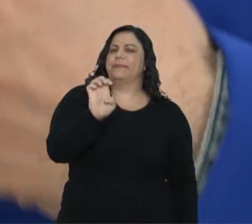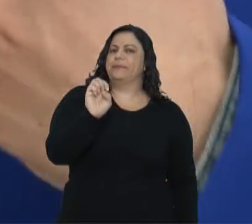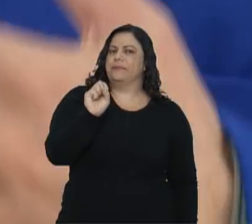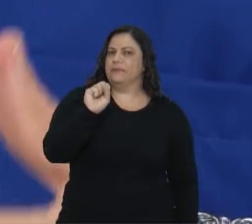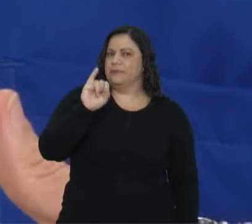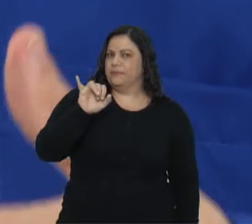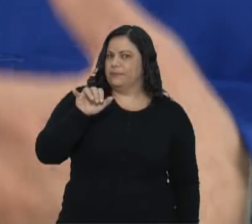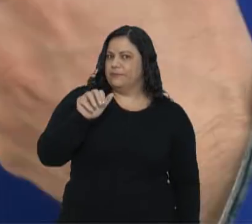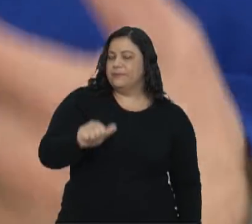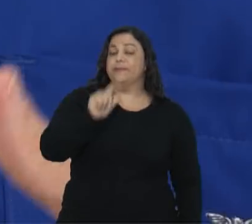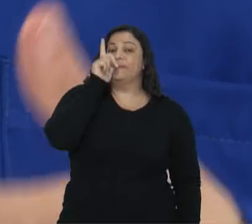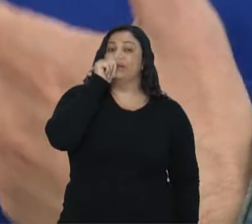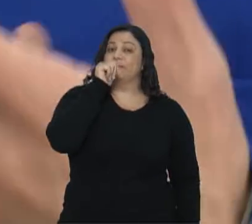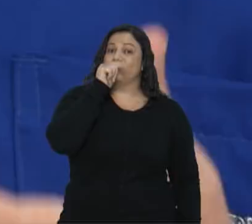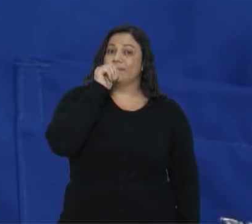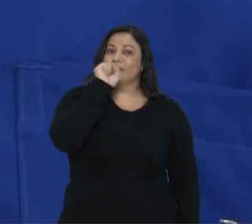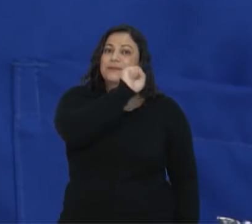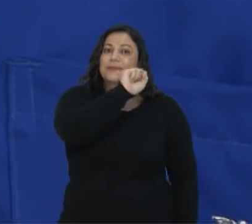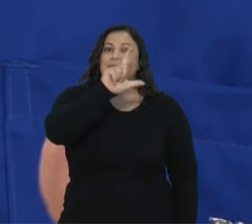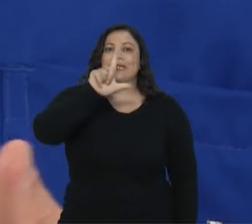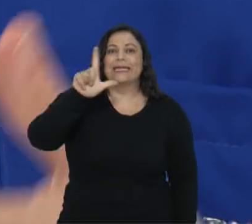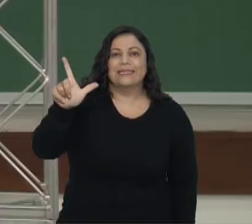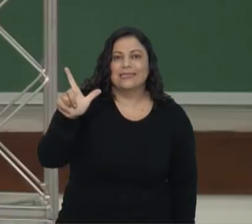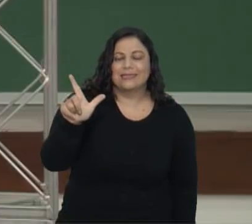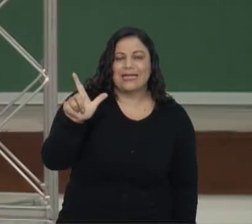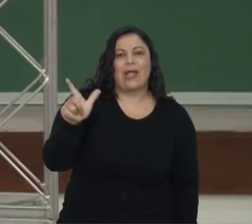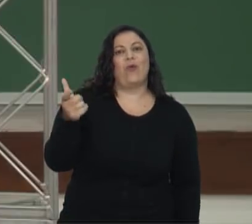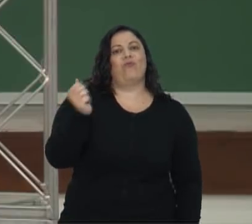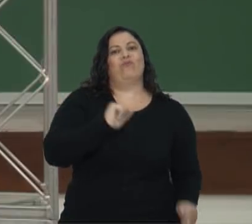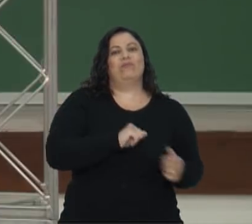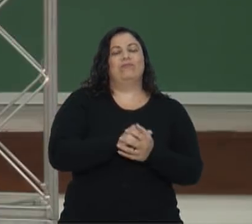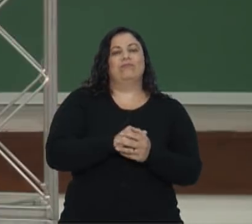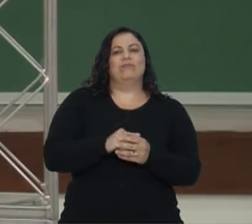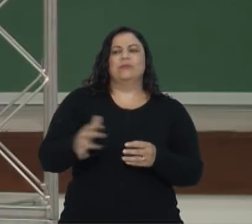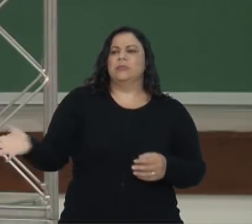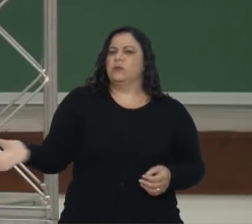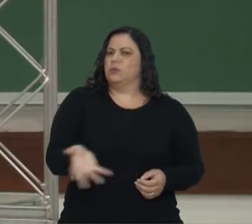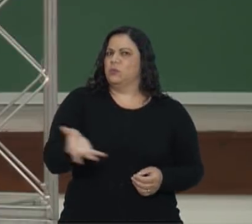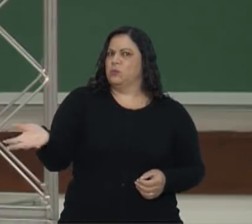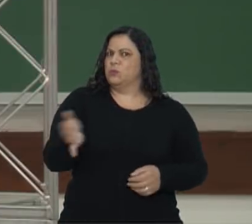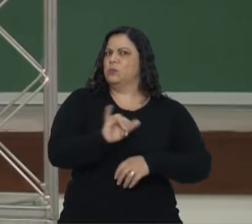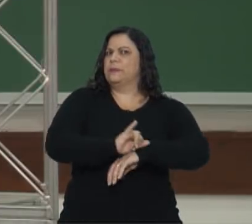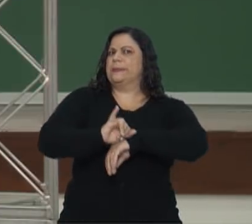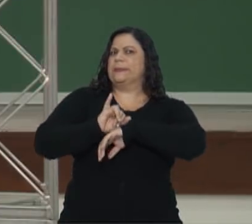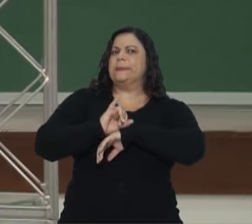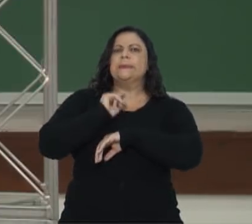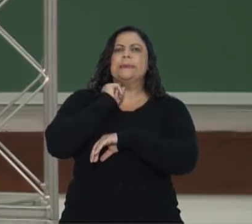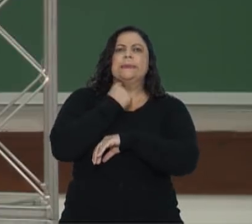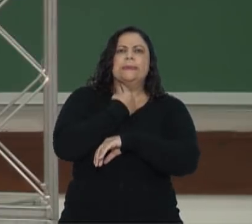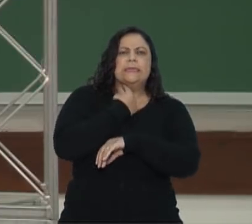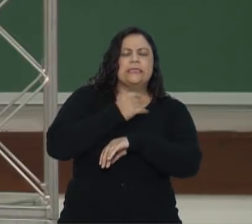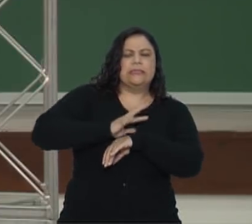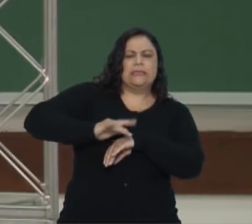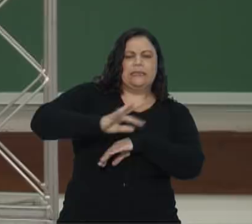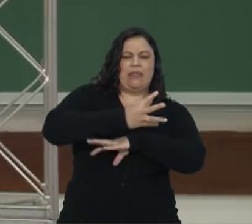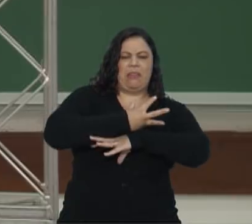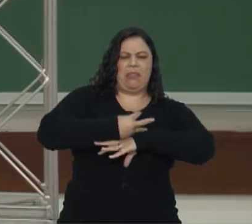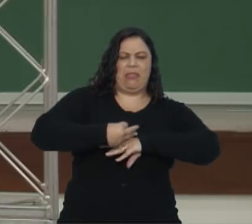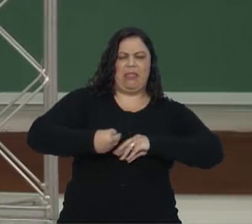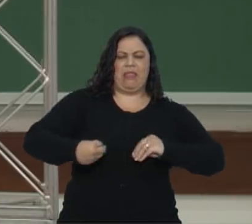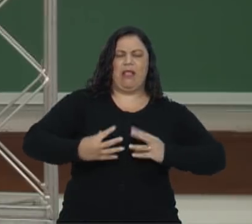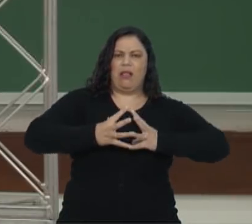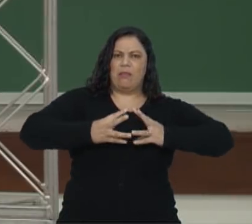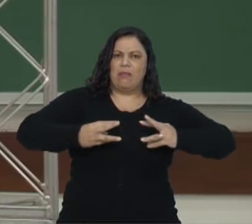água mais o sal que está presente nela acelera esse processo de enferrujar os materiais. Então, se a gente for ver bem